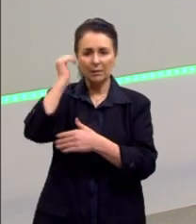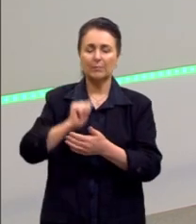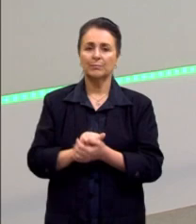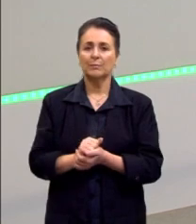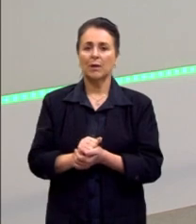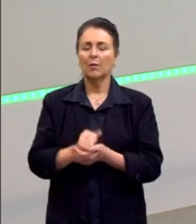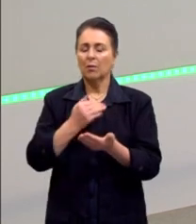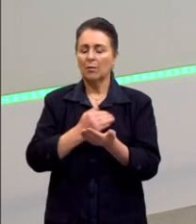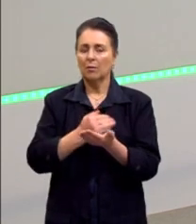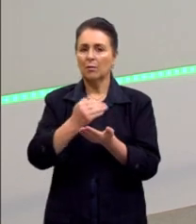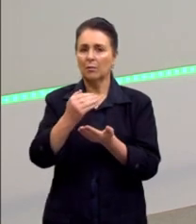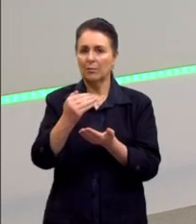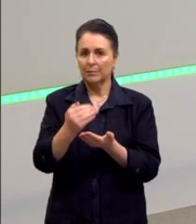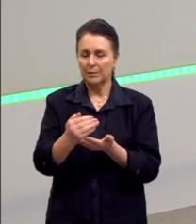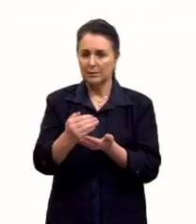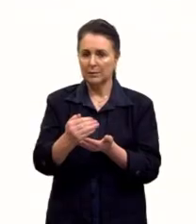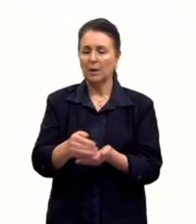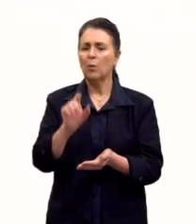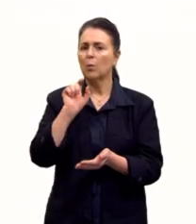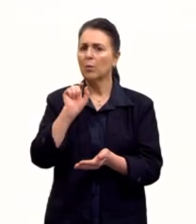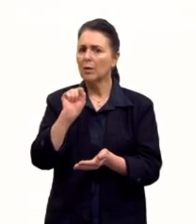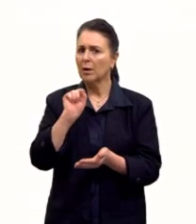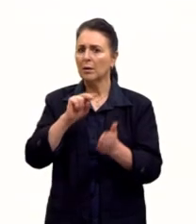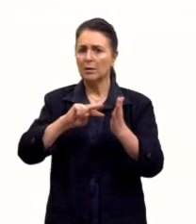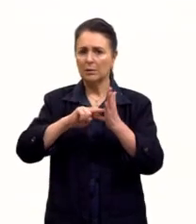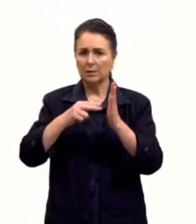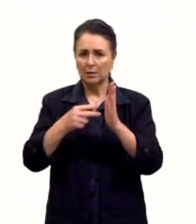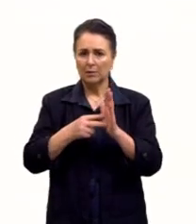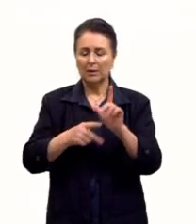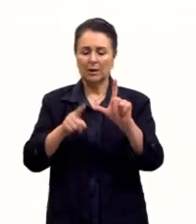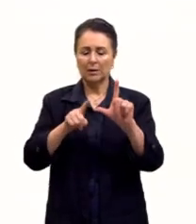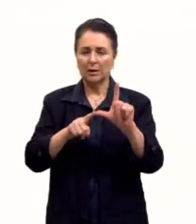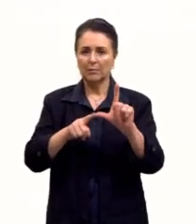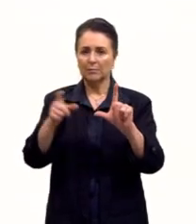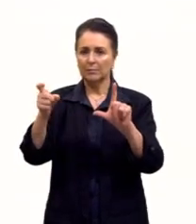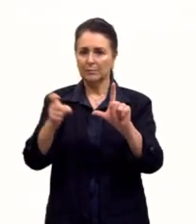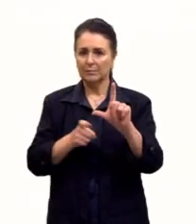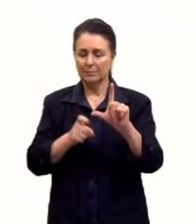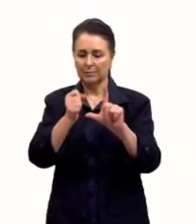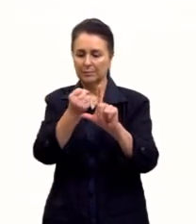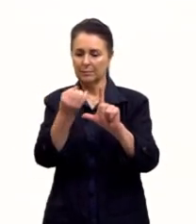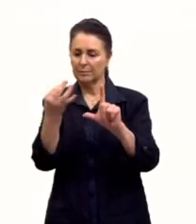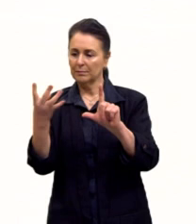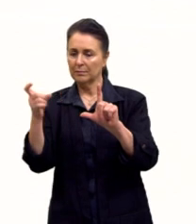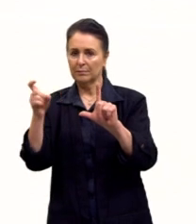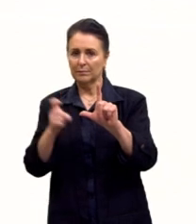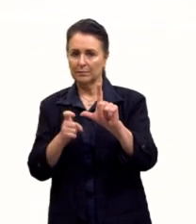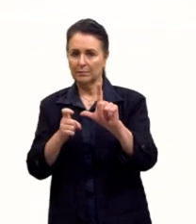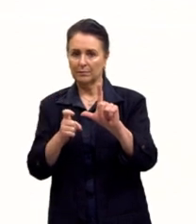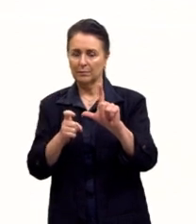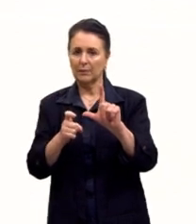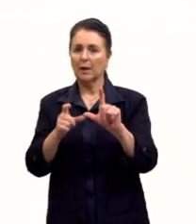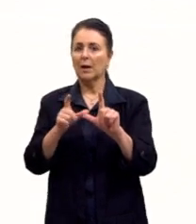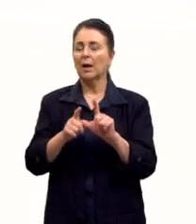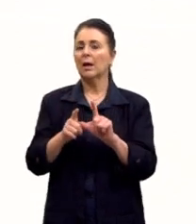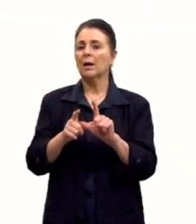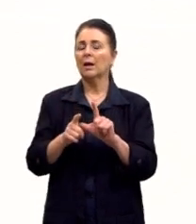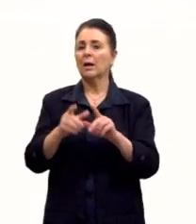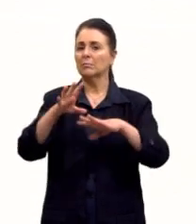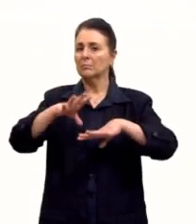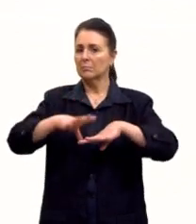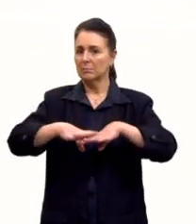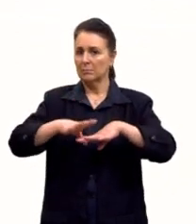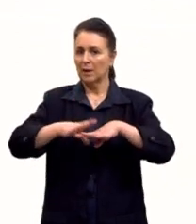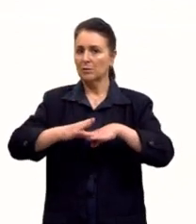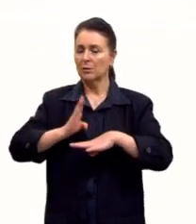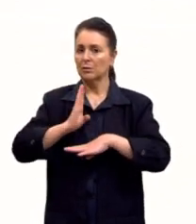Nós vamos começar vendo o quê que são os logaritmos logaritmo ele é uma operação matemática